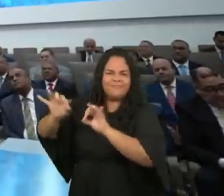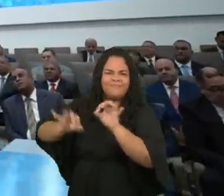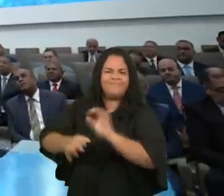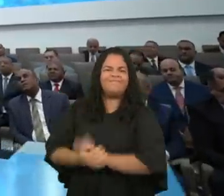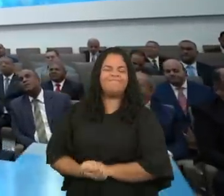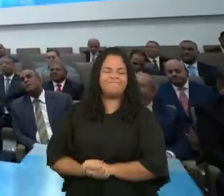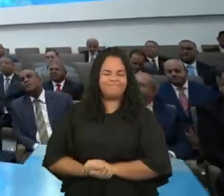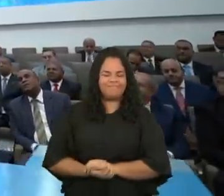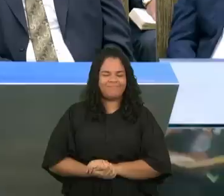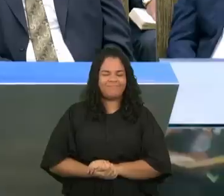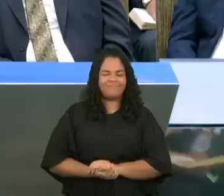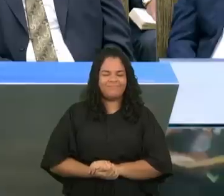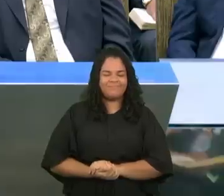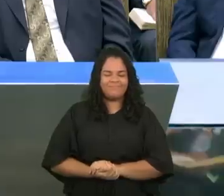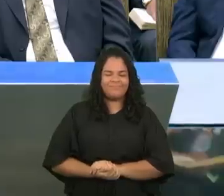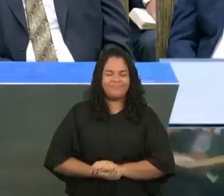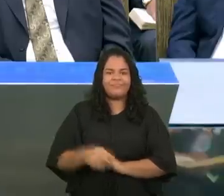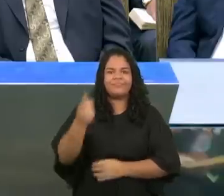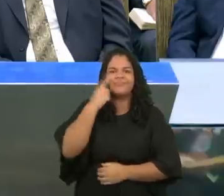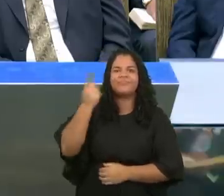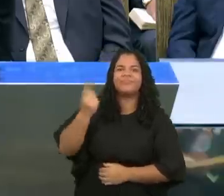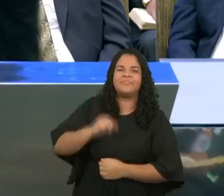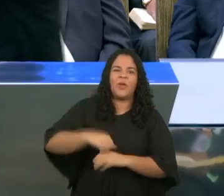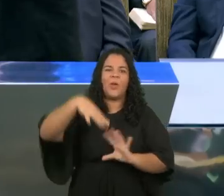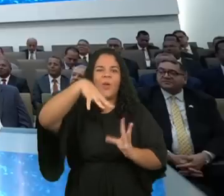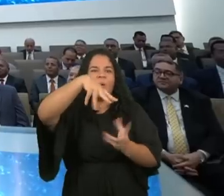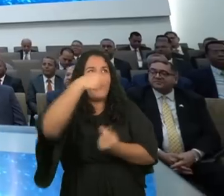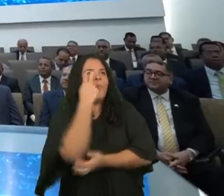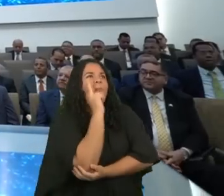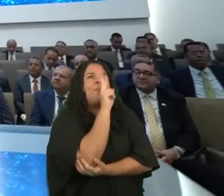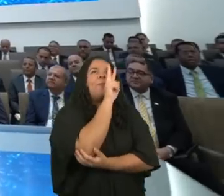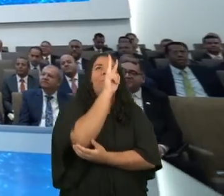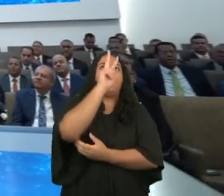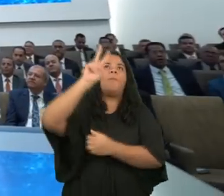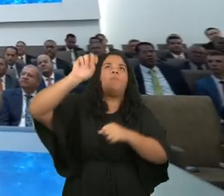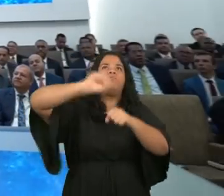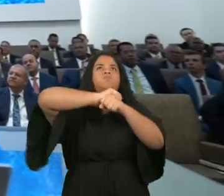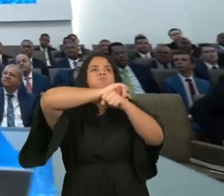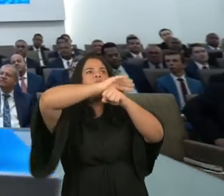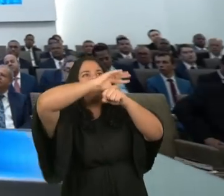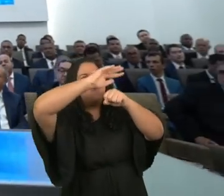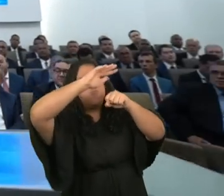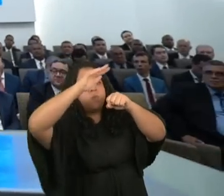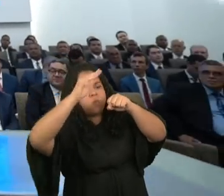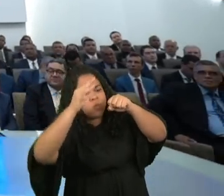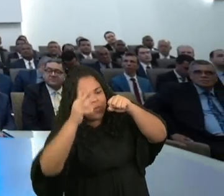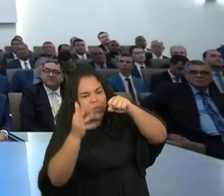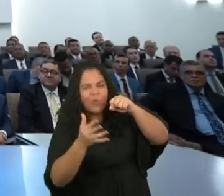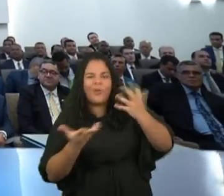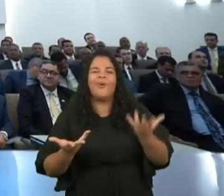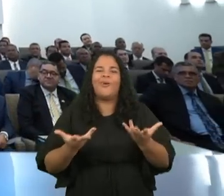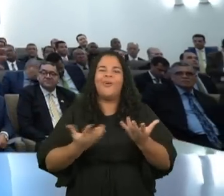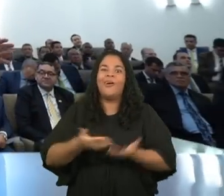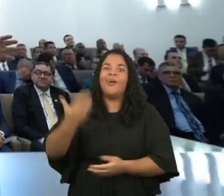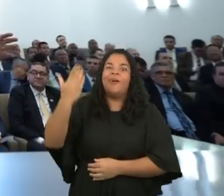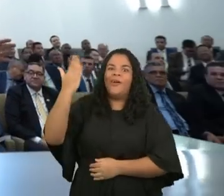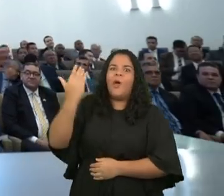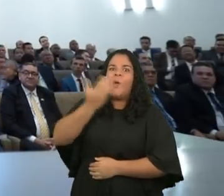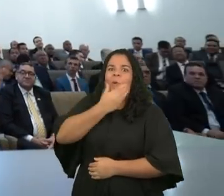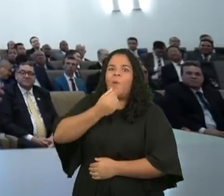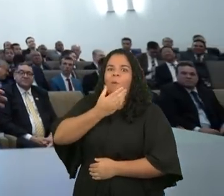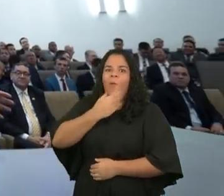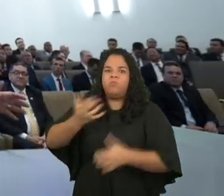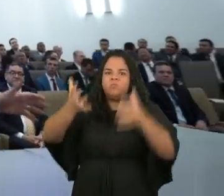Até a transparência da atmosfera. O homem foi para a lua e disse: Deus existe. Que terra bonita. Foi ele que quis